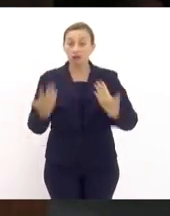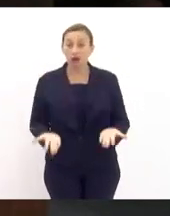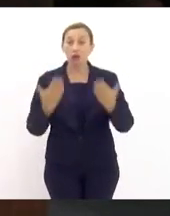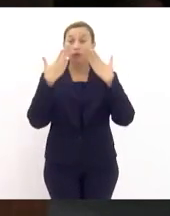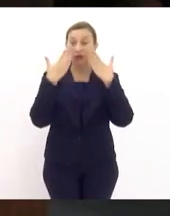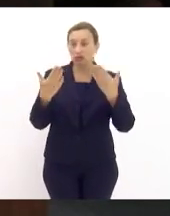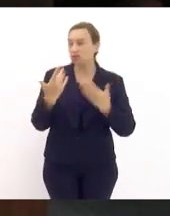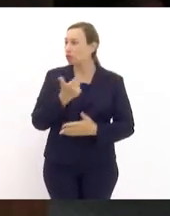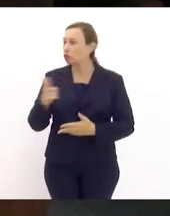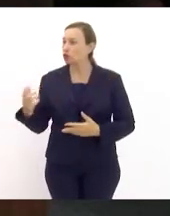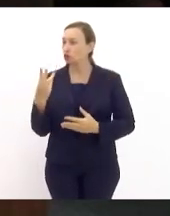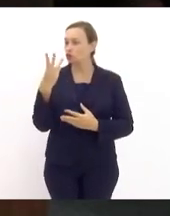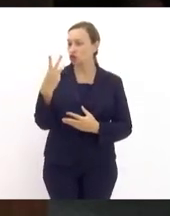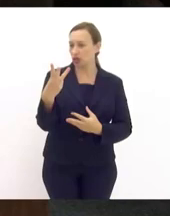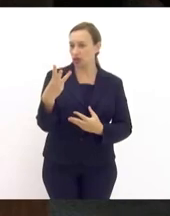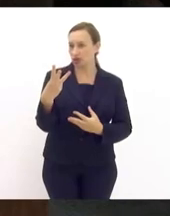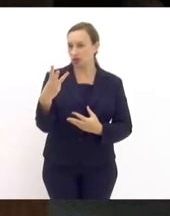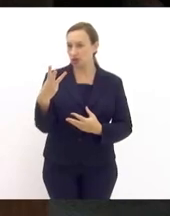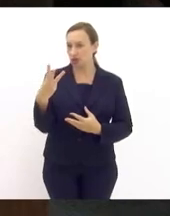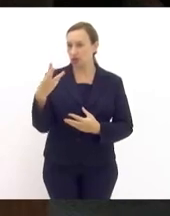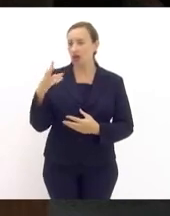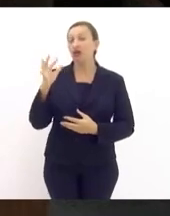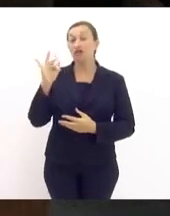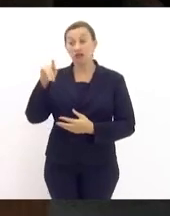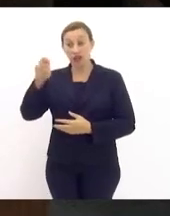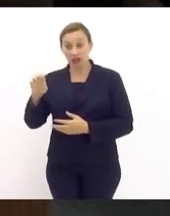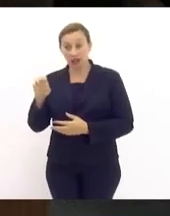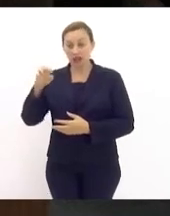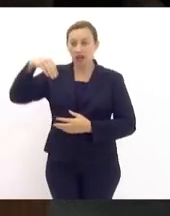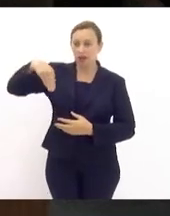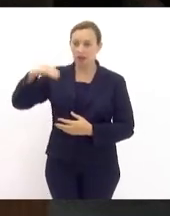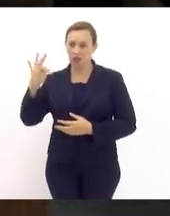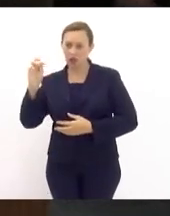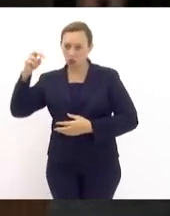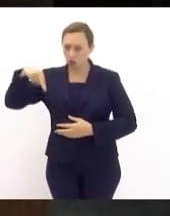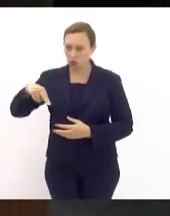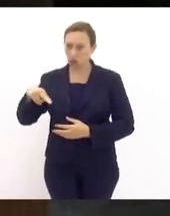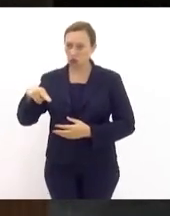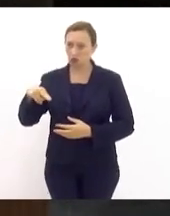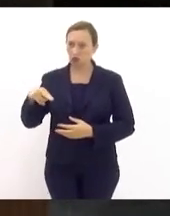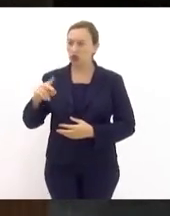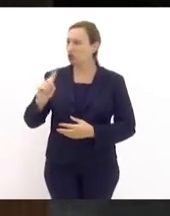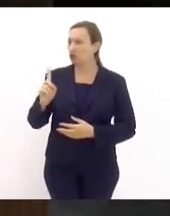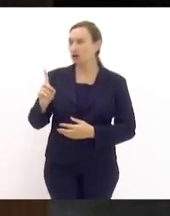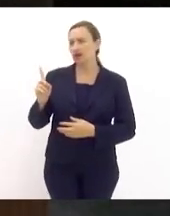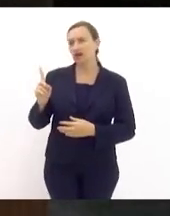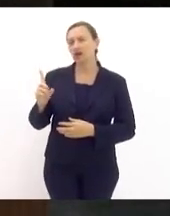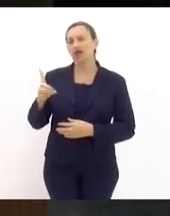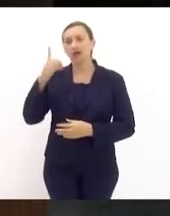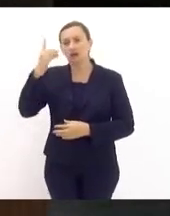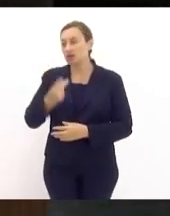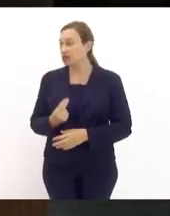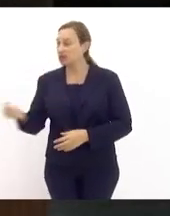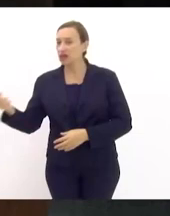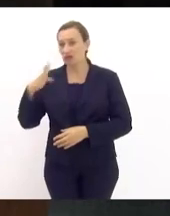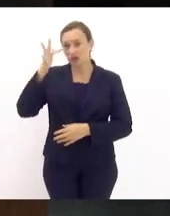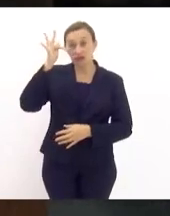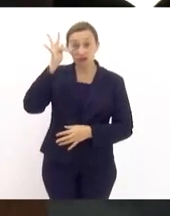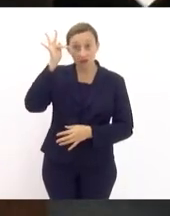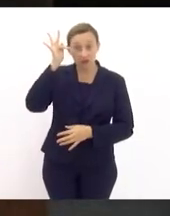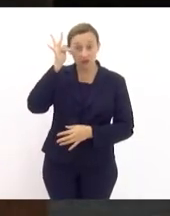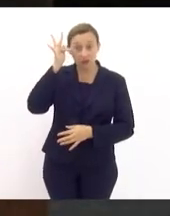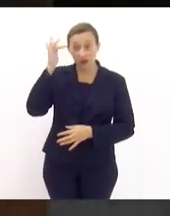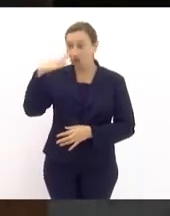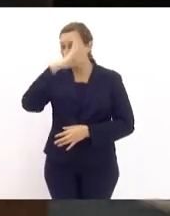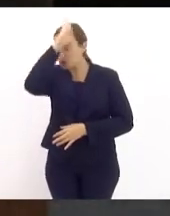dos três autores aqui, Felipe Soares, Milton Rangel, que não é mais deputado, nem tampouco Flávio Bolsonaro. Mas,